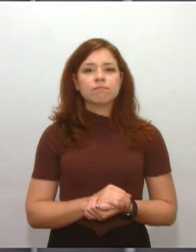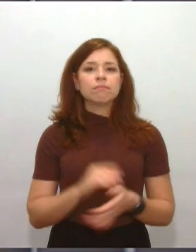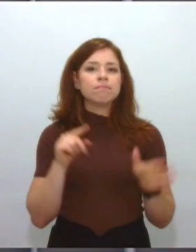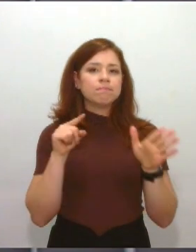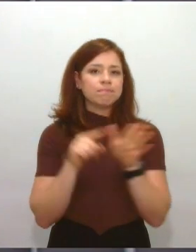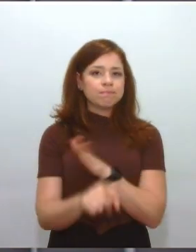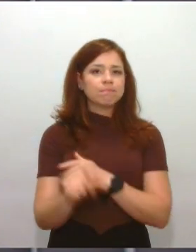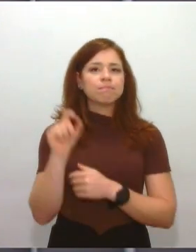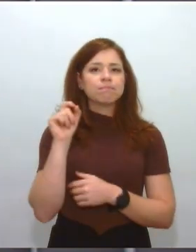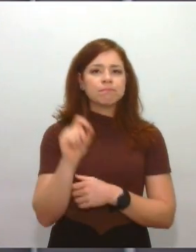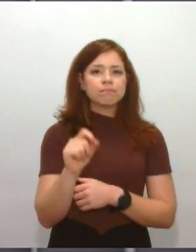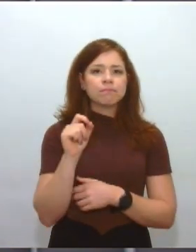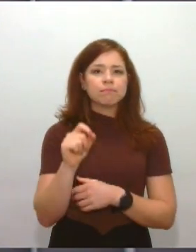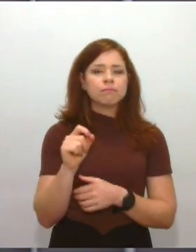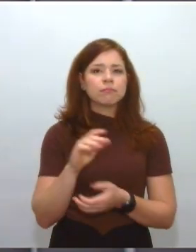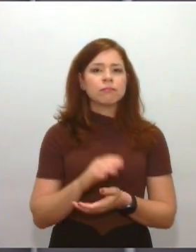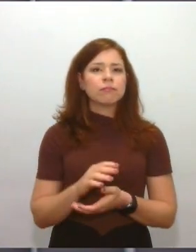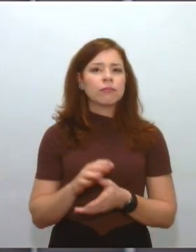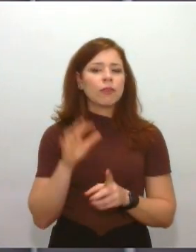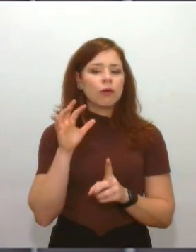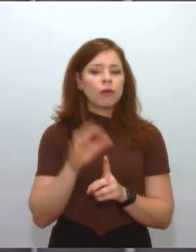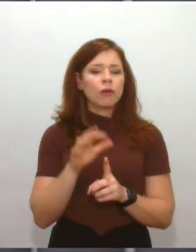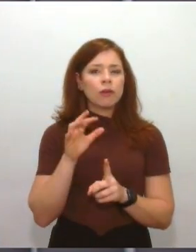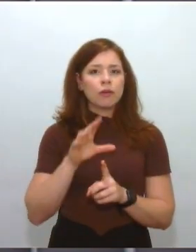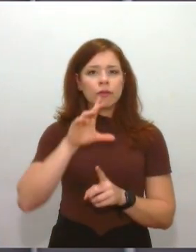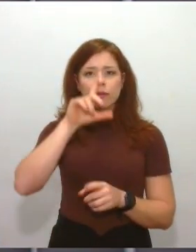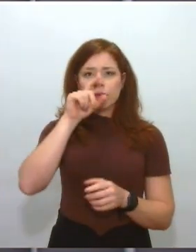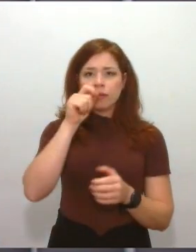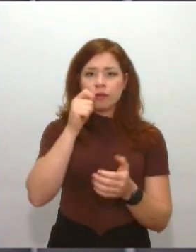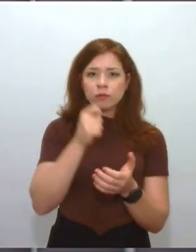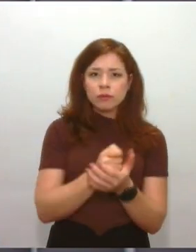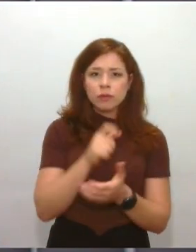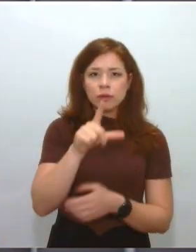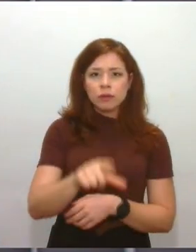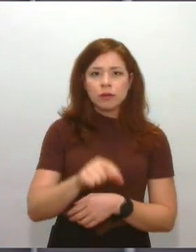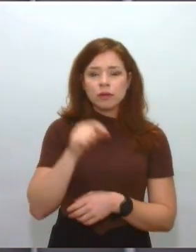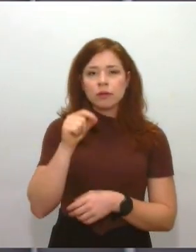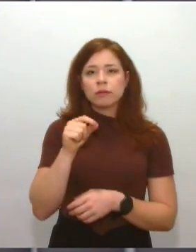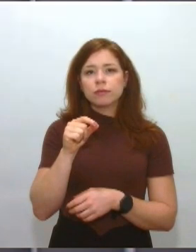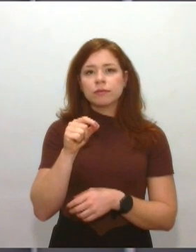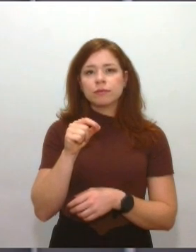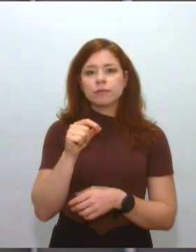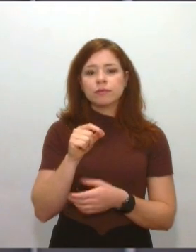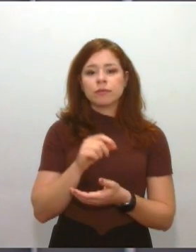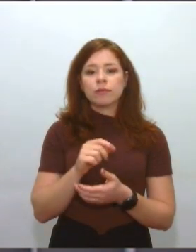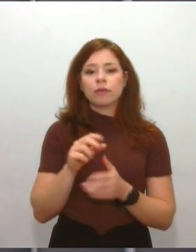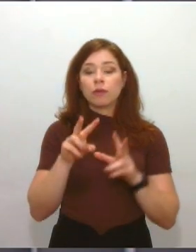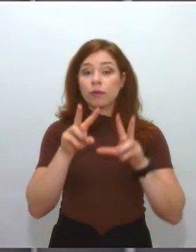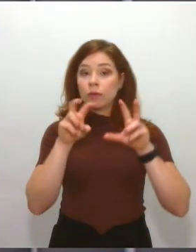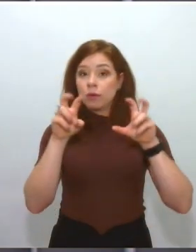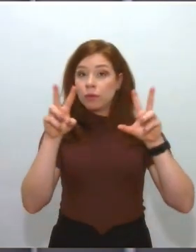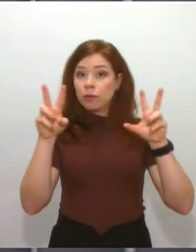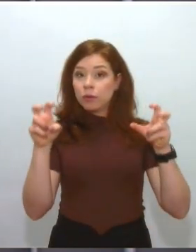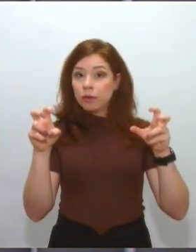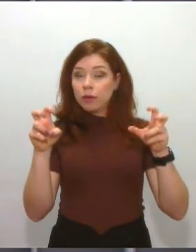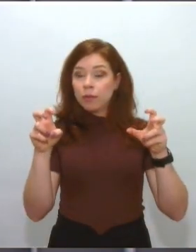escolha da fanfarra do Centro de Excelência Joana de Freitas Barbosa como tema do filme?